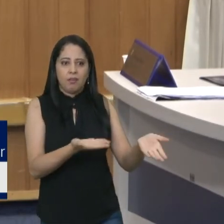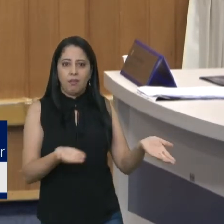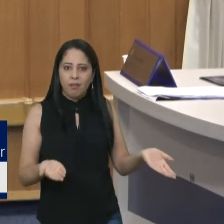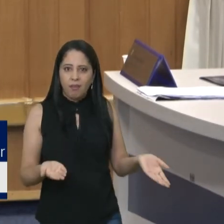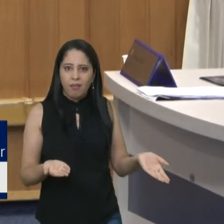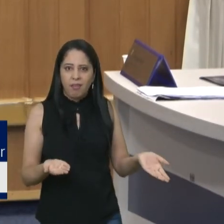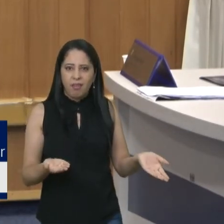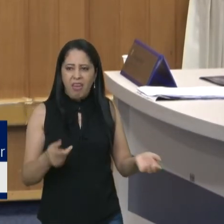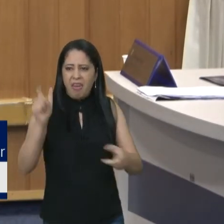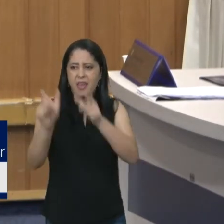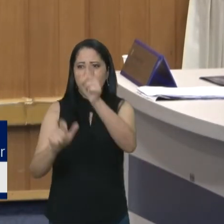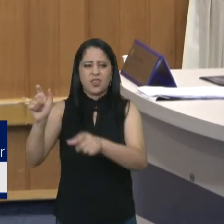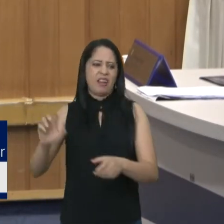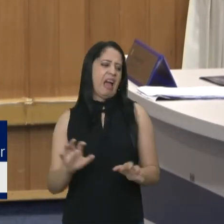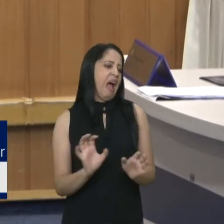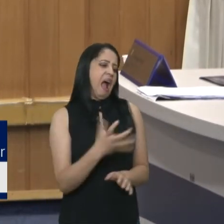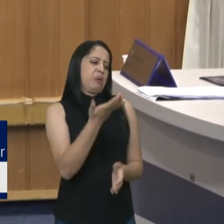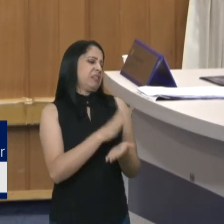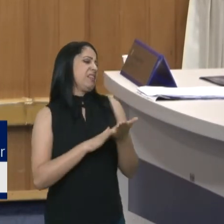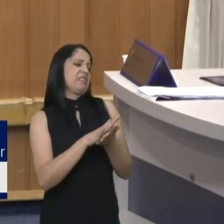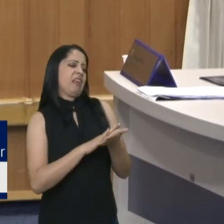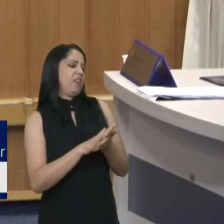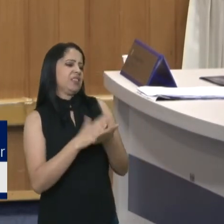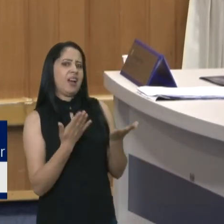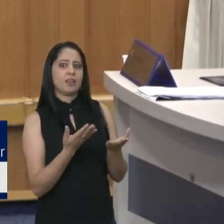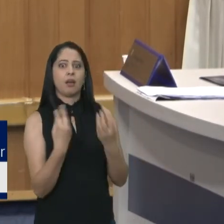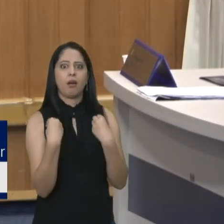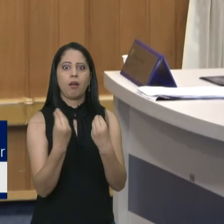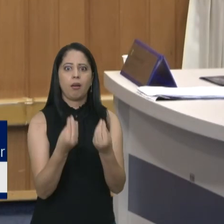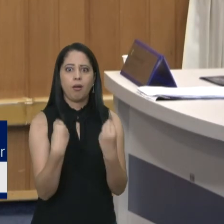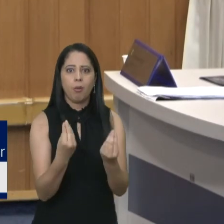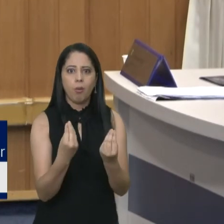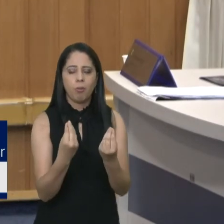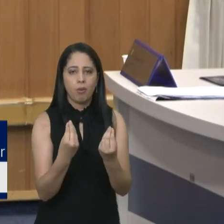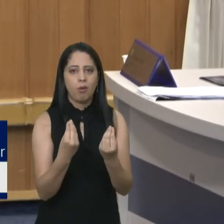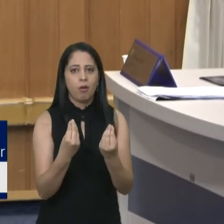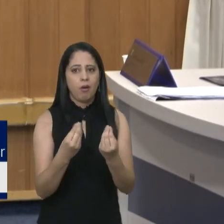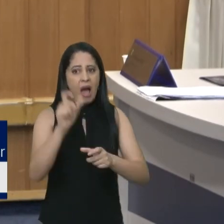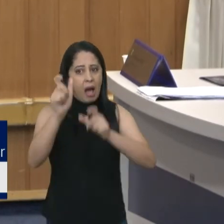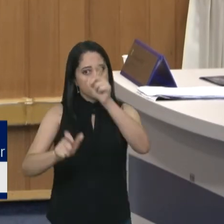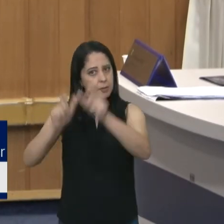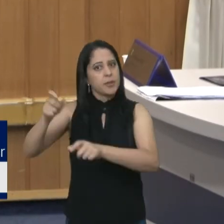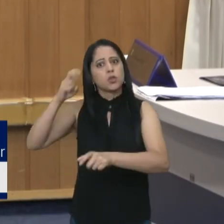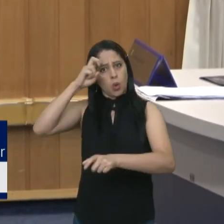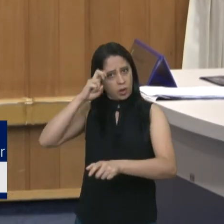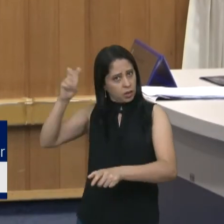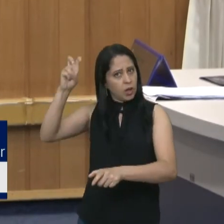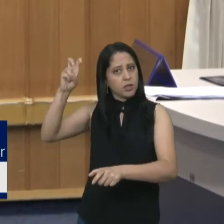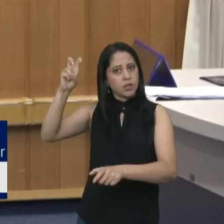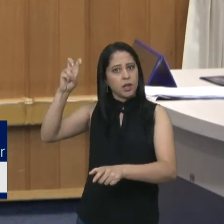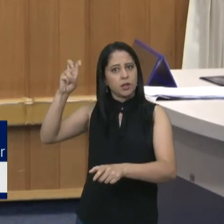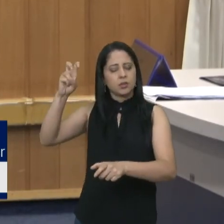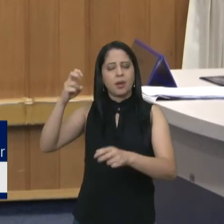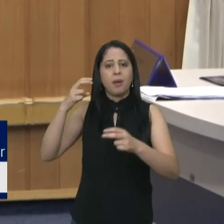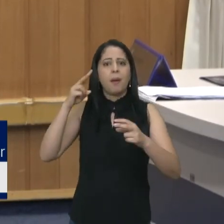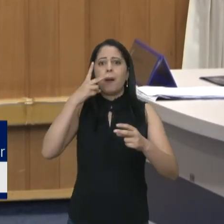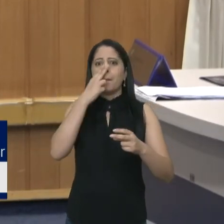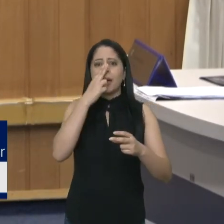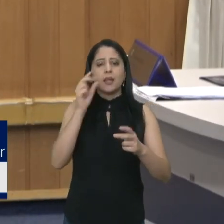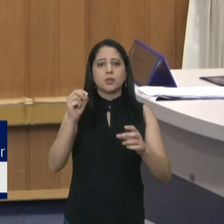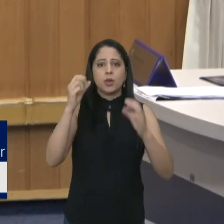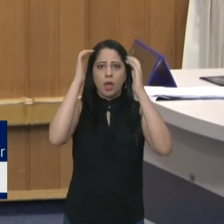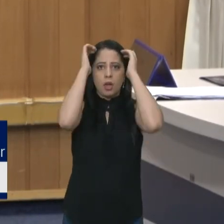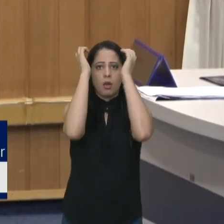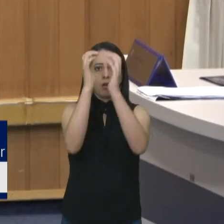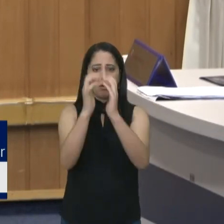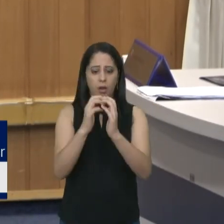não aconteceu, não é possível, gente. É tanta gente inteligente que acredita, parece uma lavagem cerebral que fazem nas pessoas.